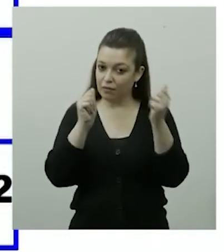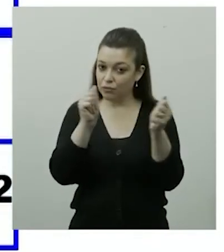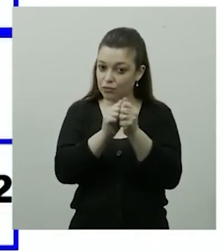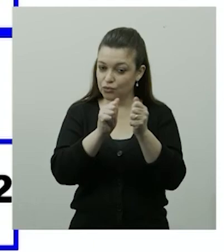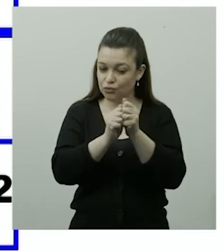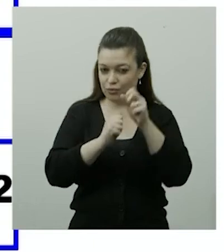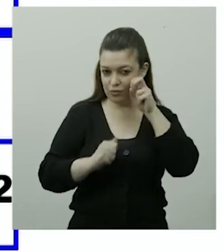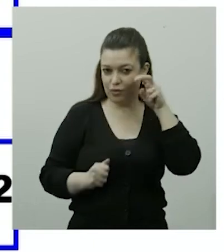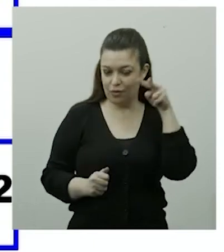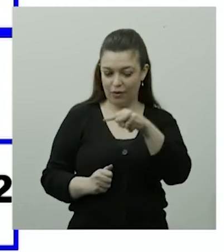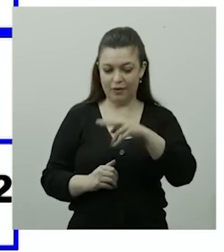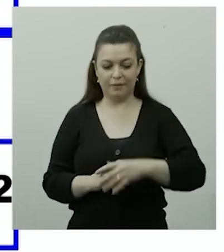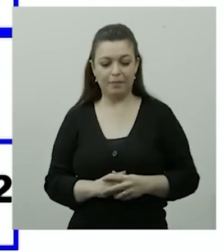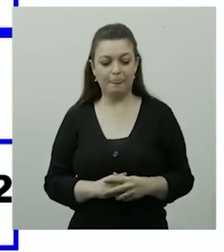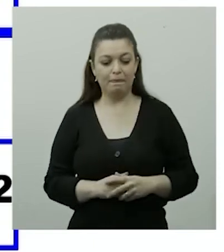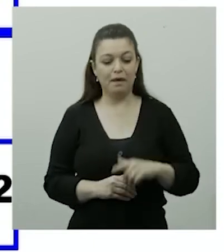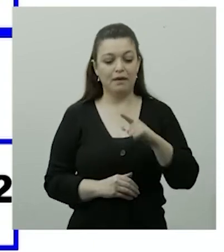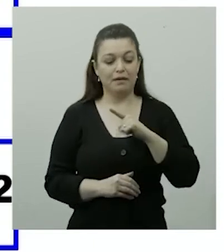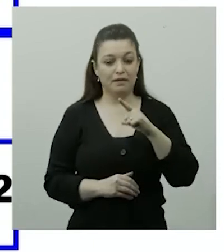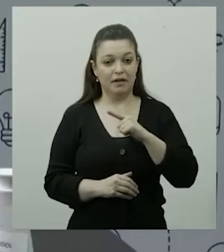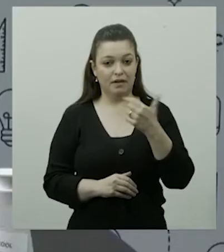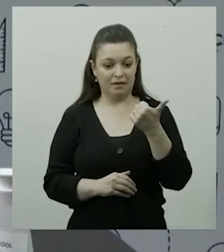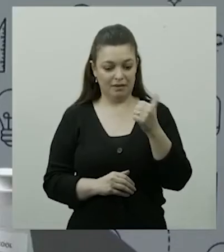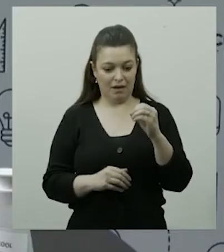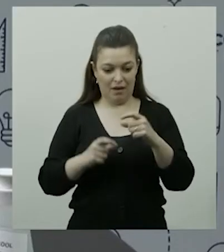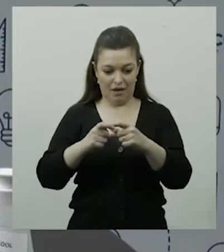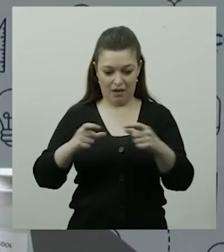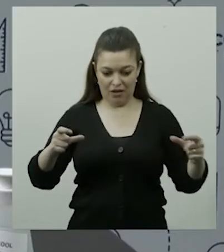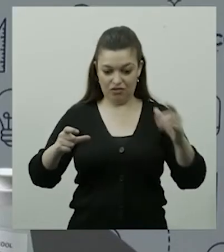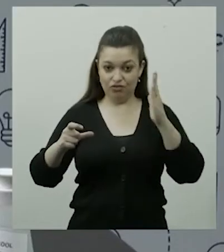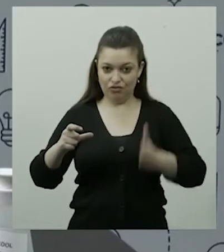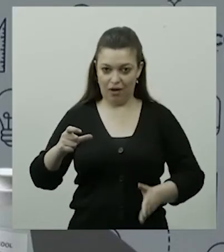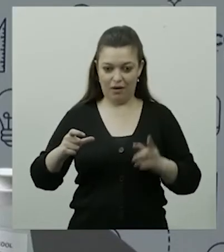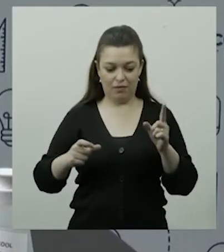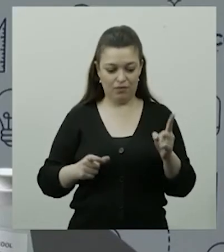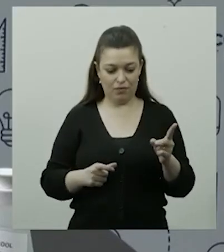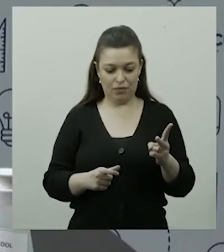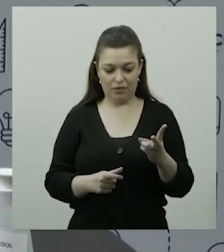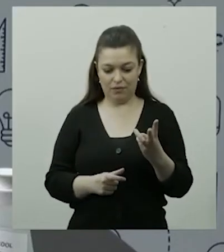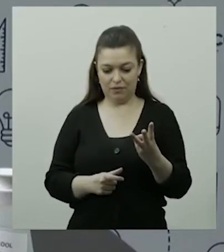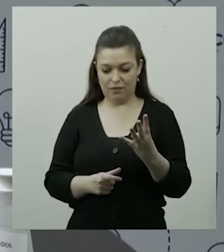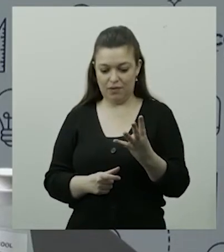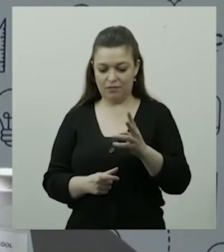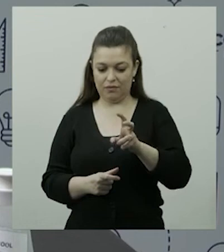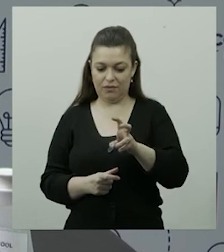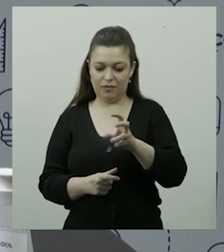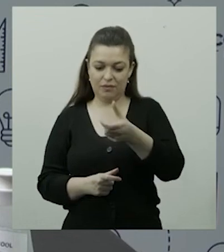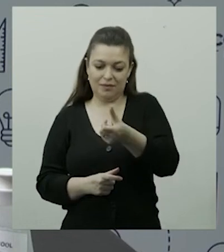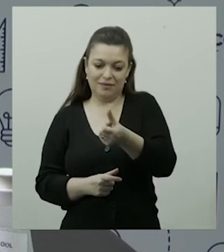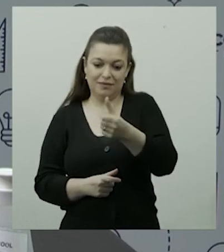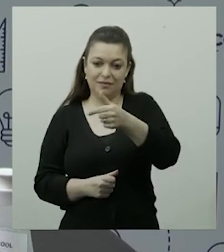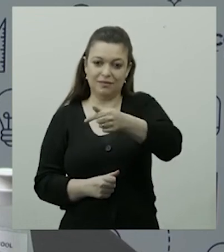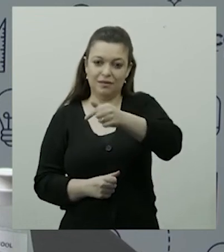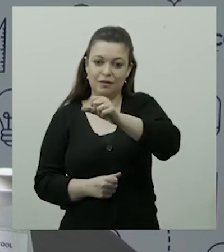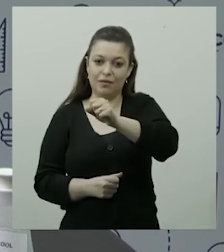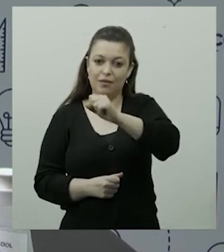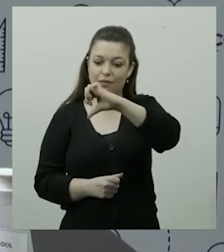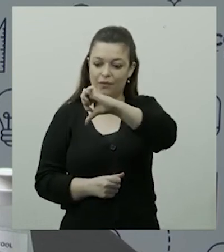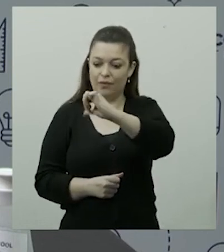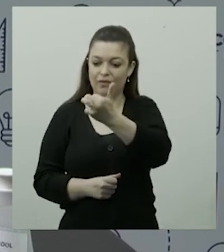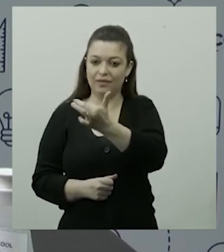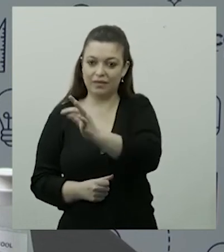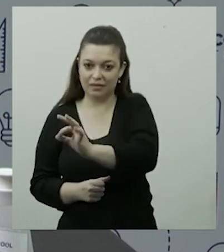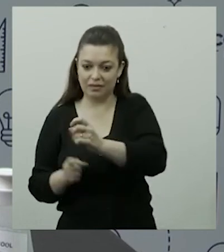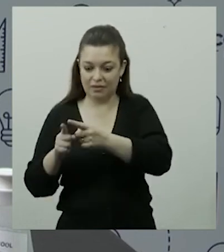Então, aqui eu já tenho 10 palitos, certo? 1, 2, 3, 4, 5, 6,